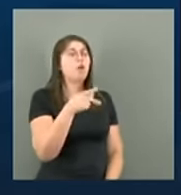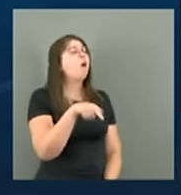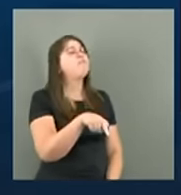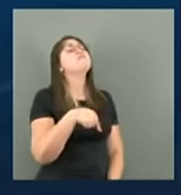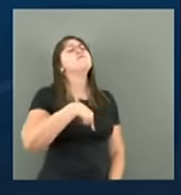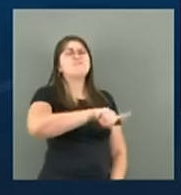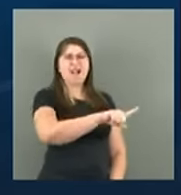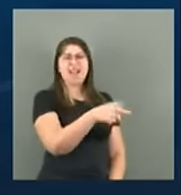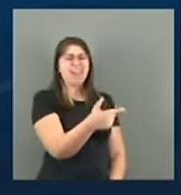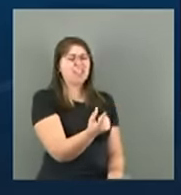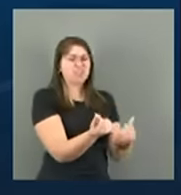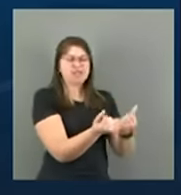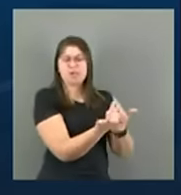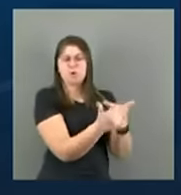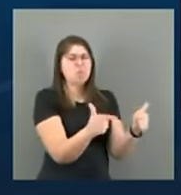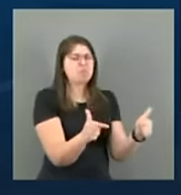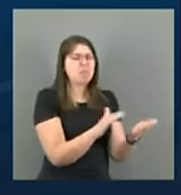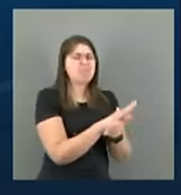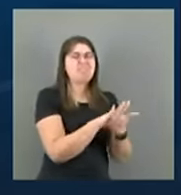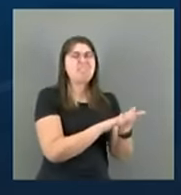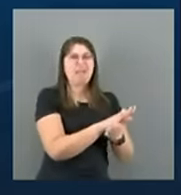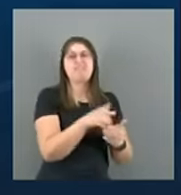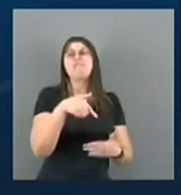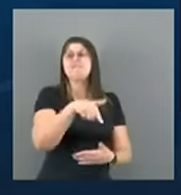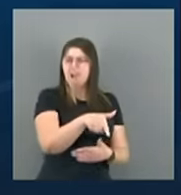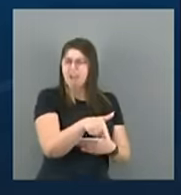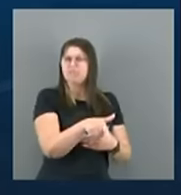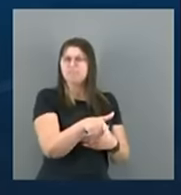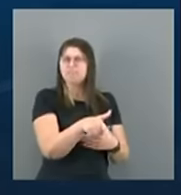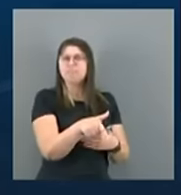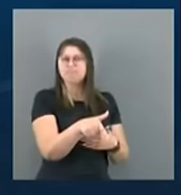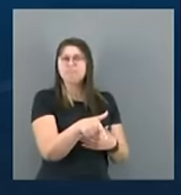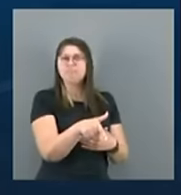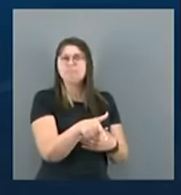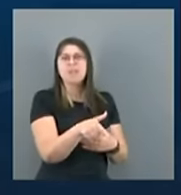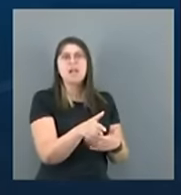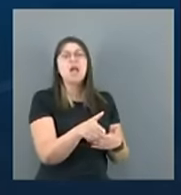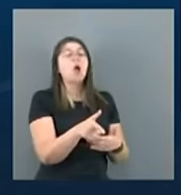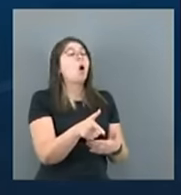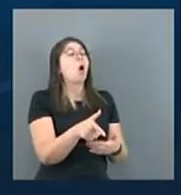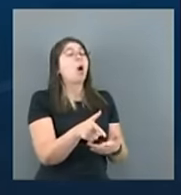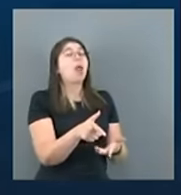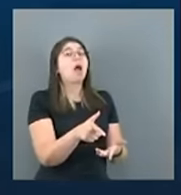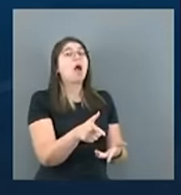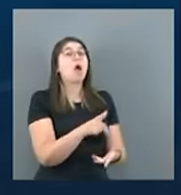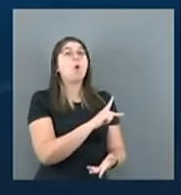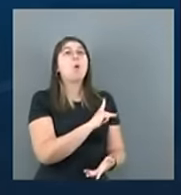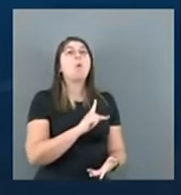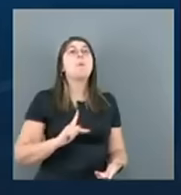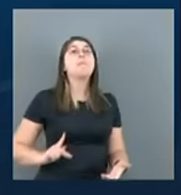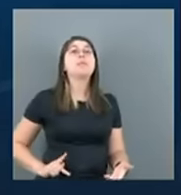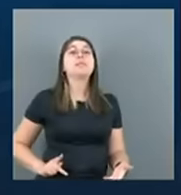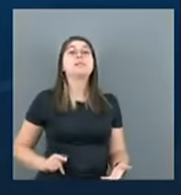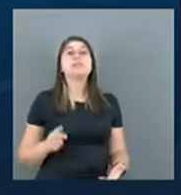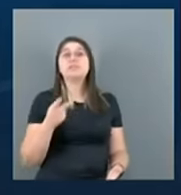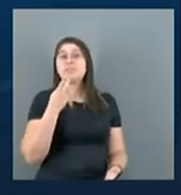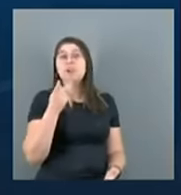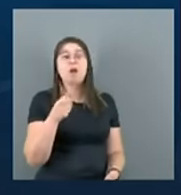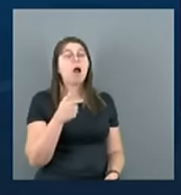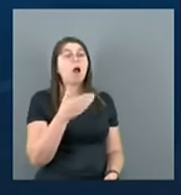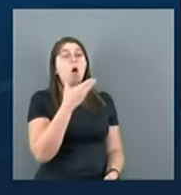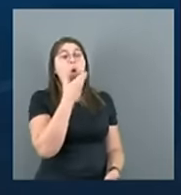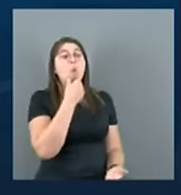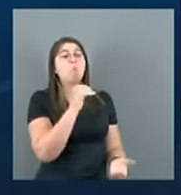tem dinheiro, não tem nada. Encosta, o marido... Olha a sensibilidade do nosso presidente da federação. O marido tá